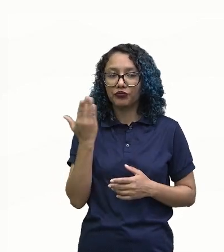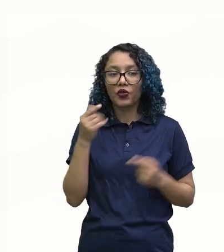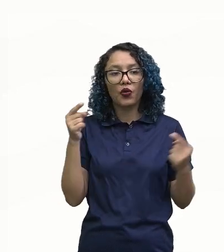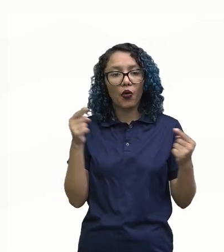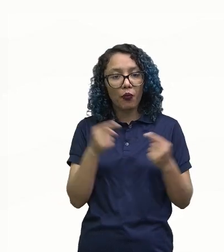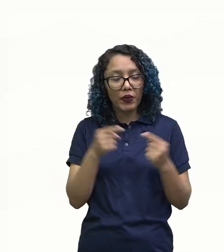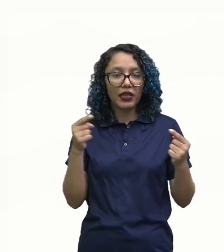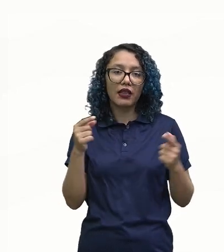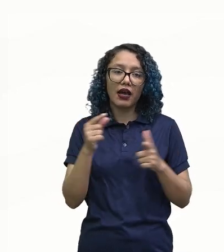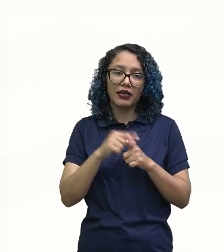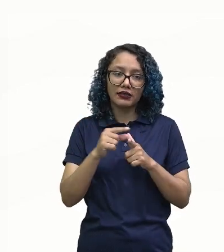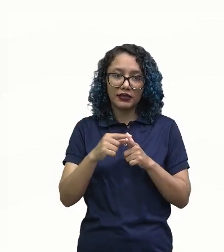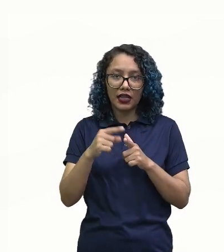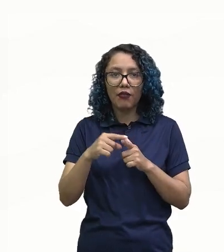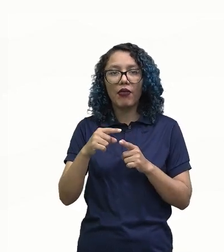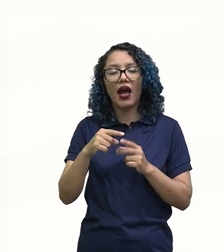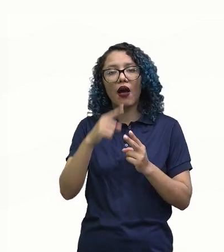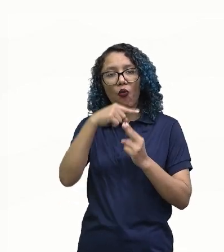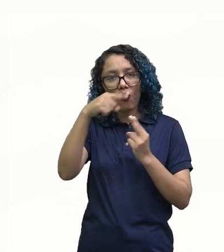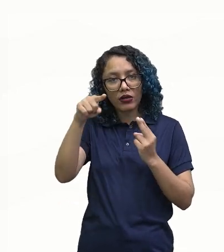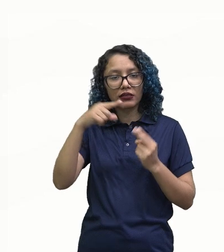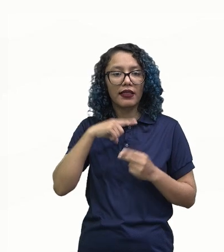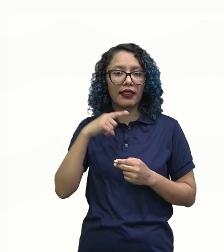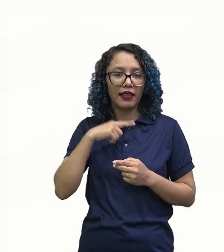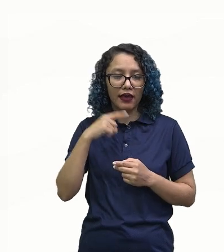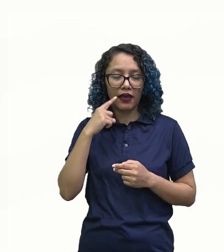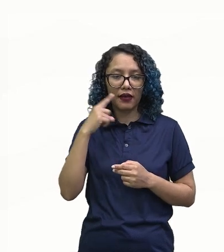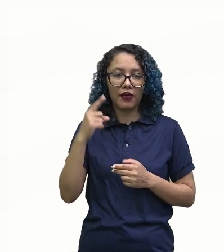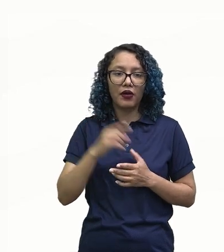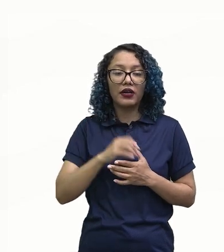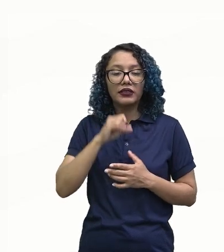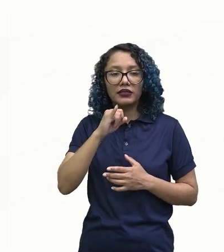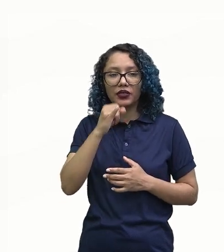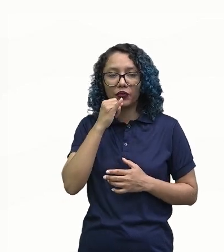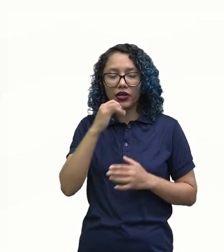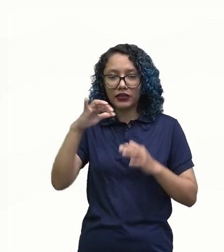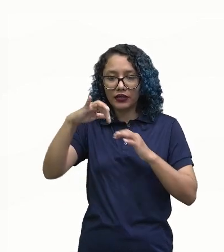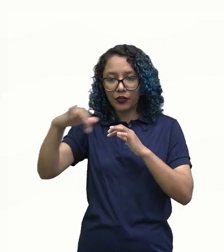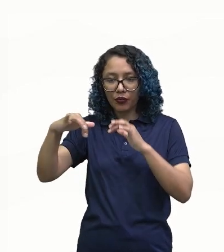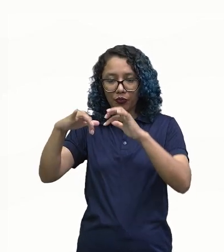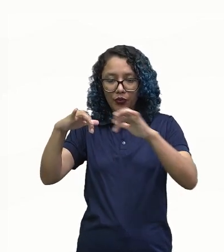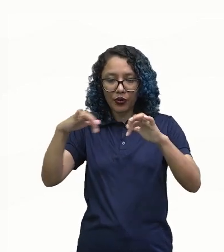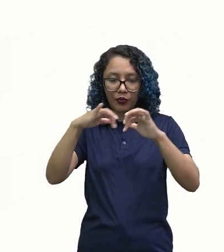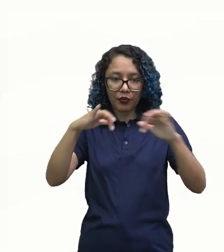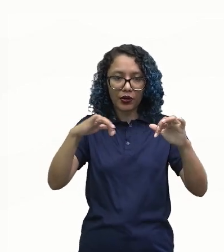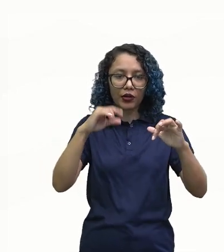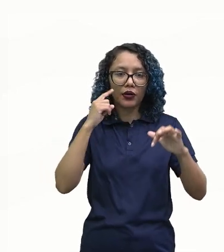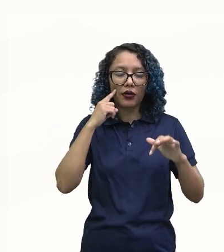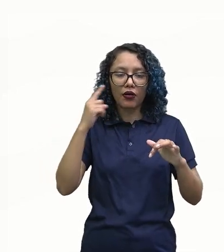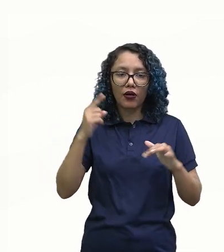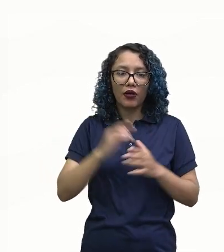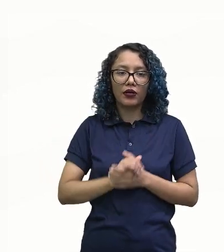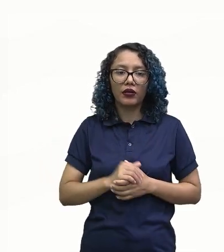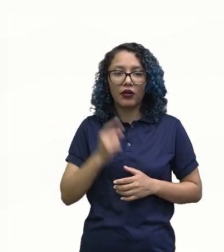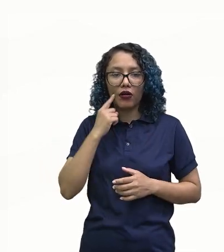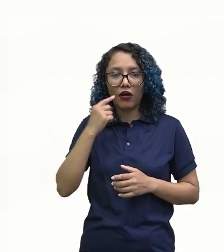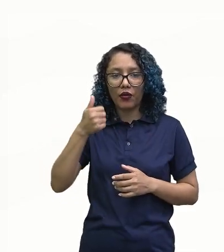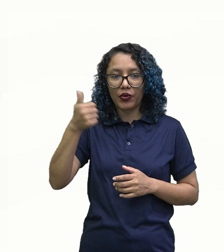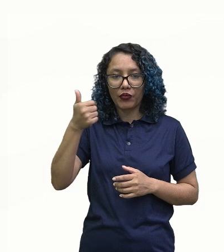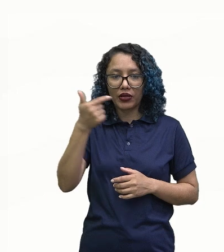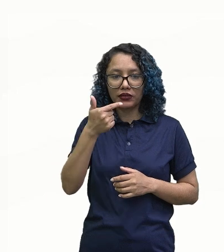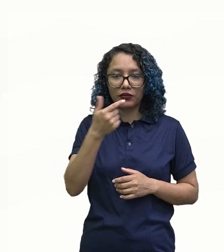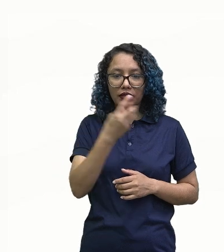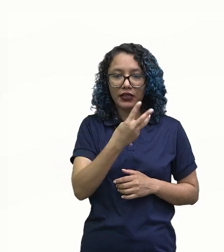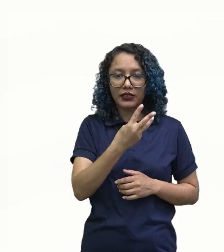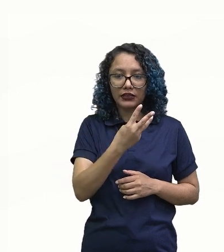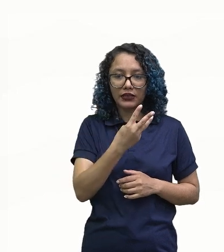sílaba, né? Então, aqui, se a gente contar, fazer a divisão da palavra, nós temos a primeira, a